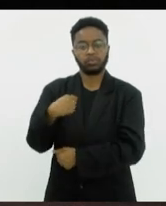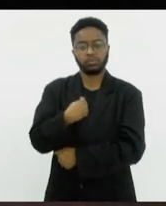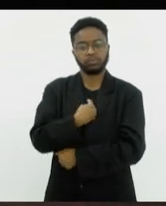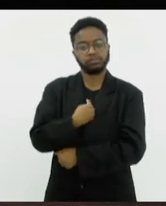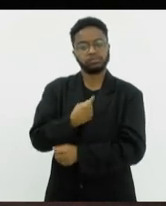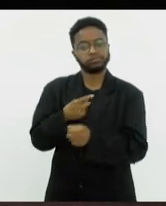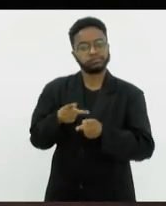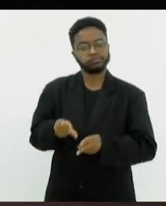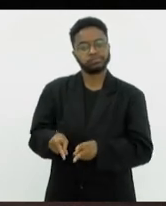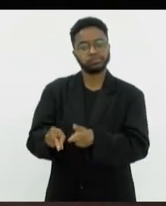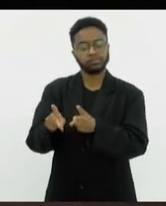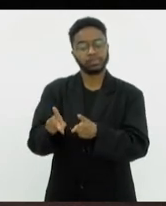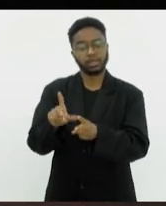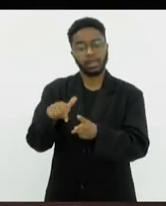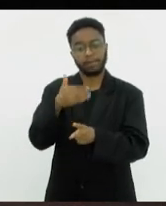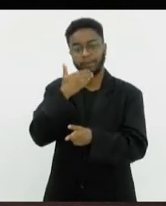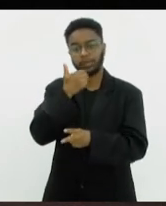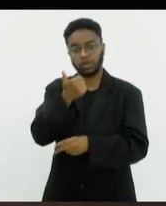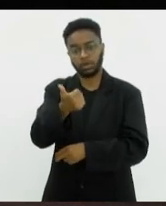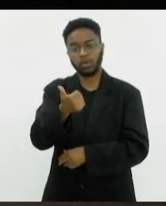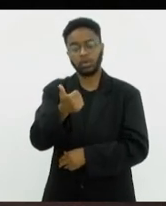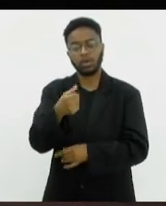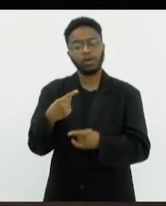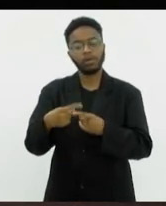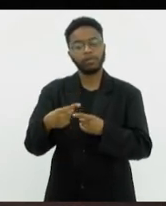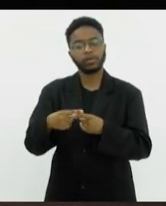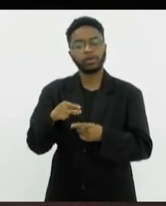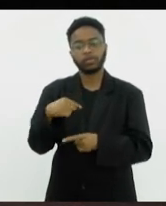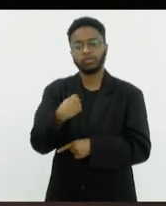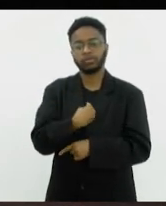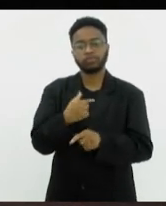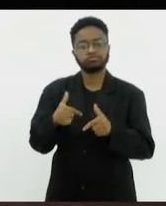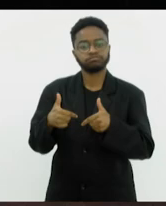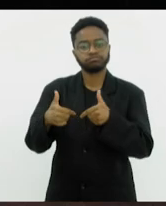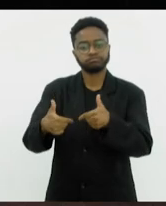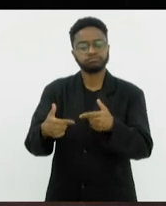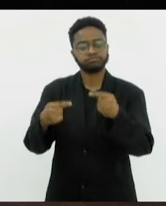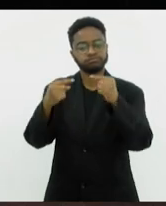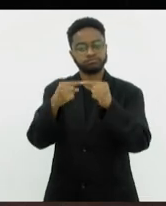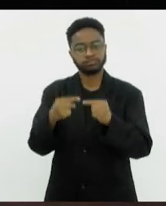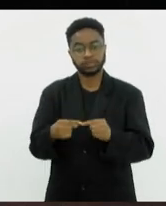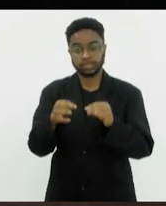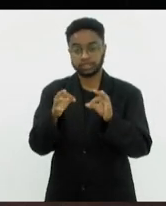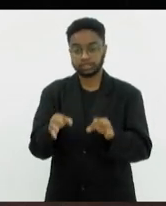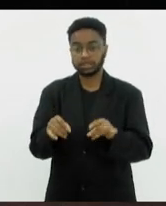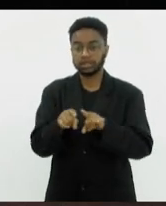estivermos, melhor, seremos mais coesos e menos